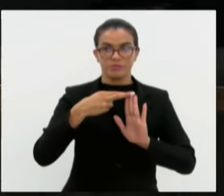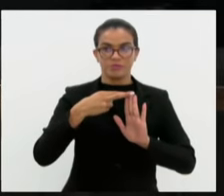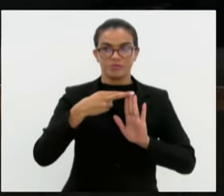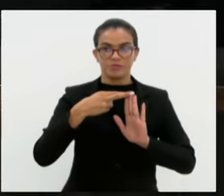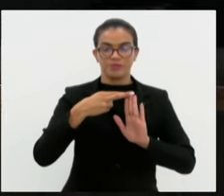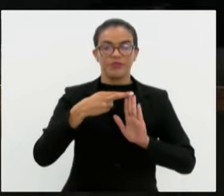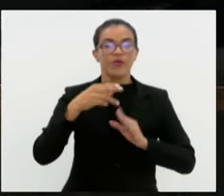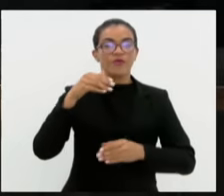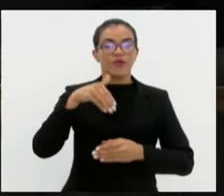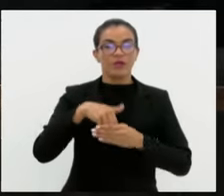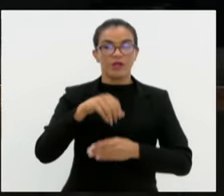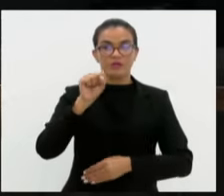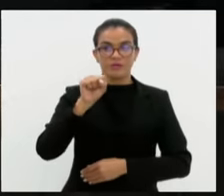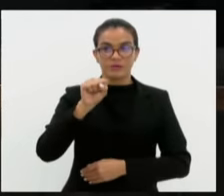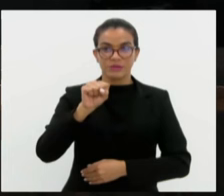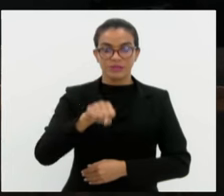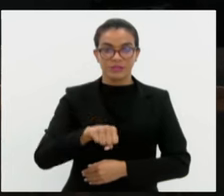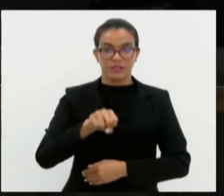Votaram sim